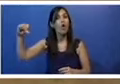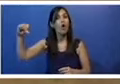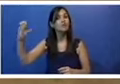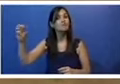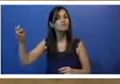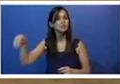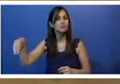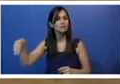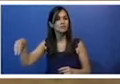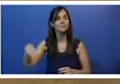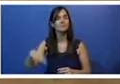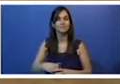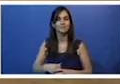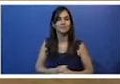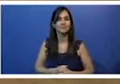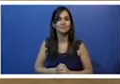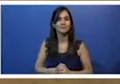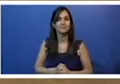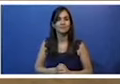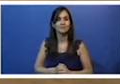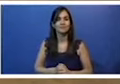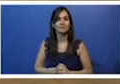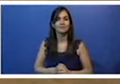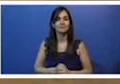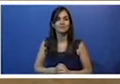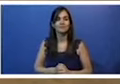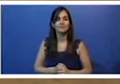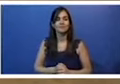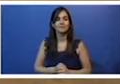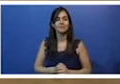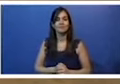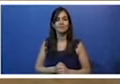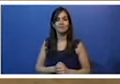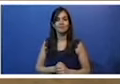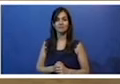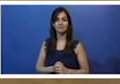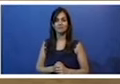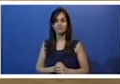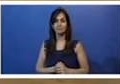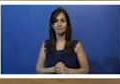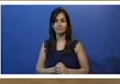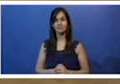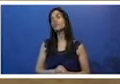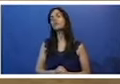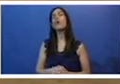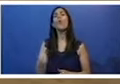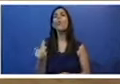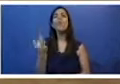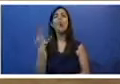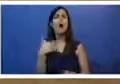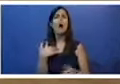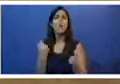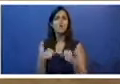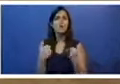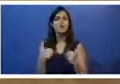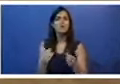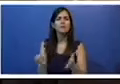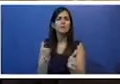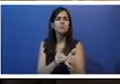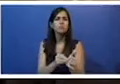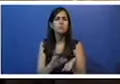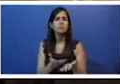lembra olha lá a medida tá 1 CM 9 cm então quantas eu preciso dessa